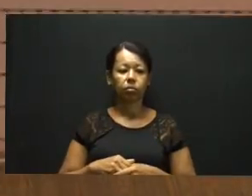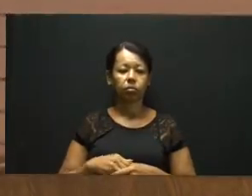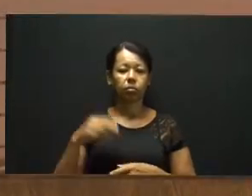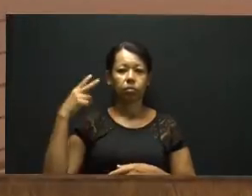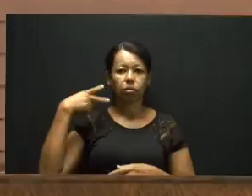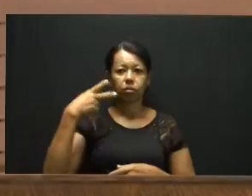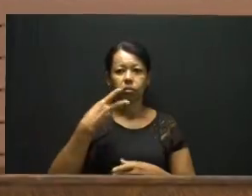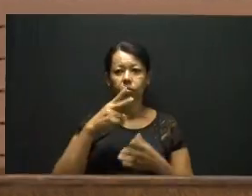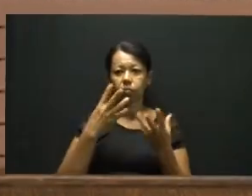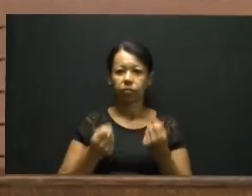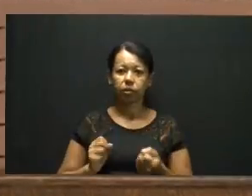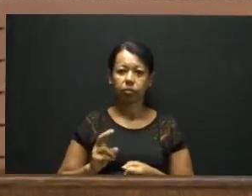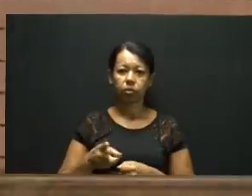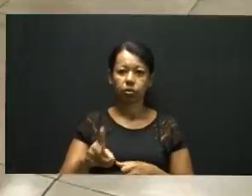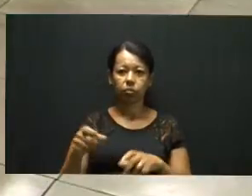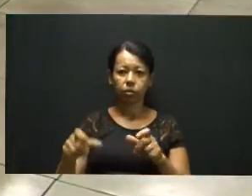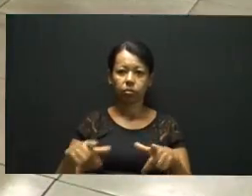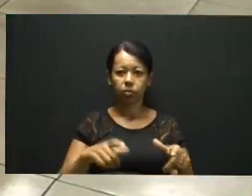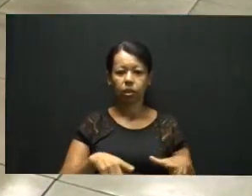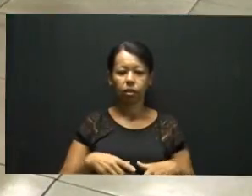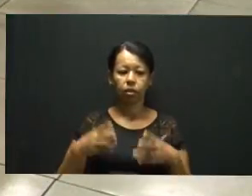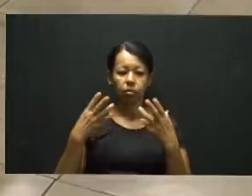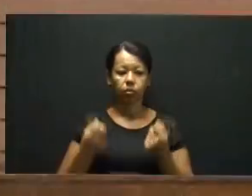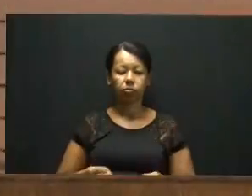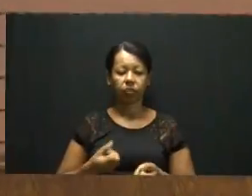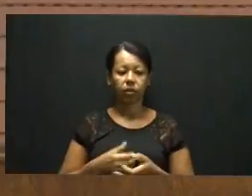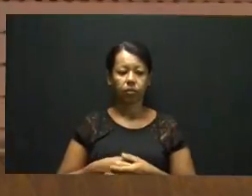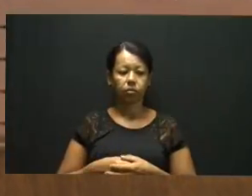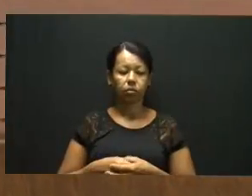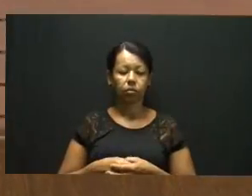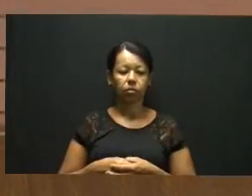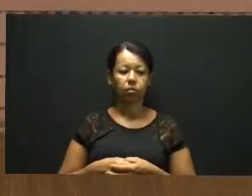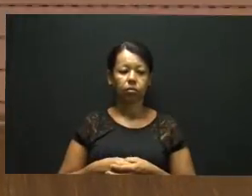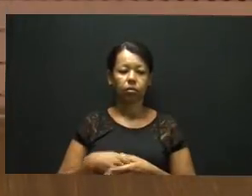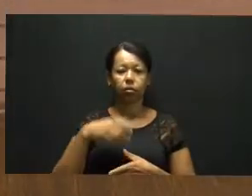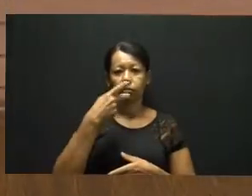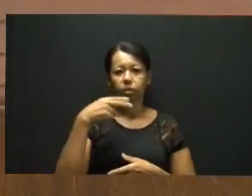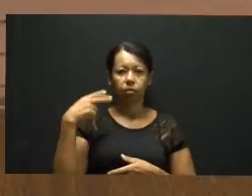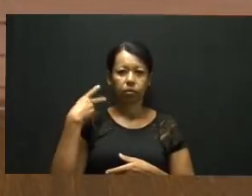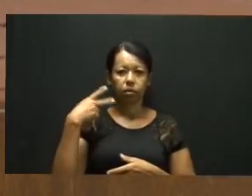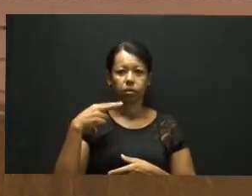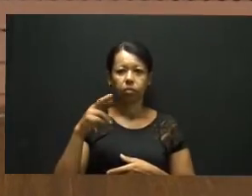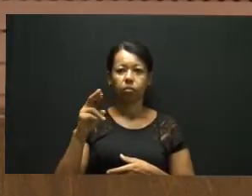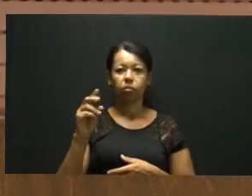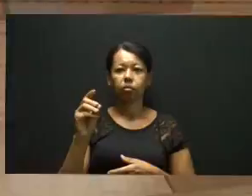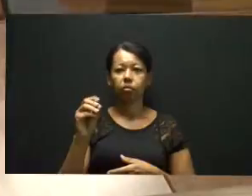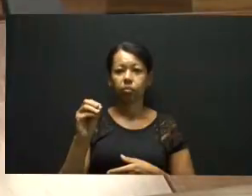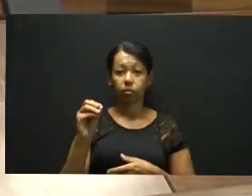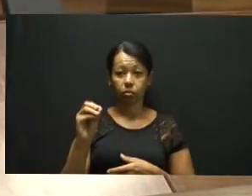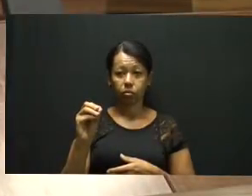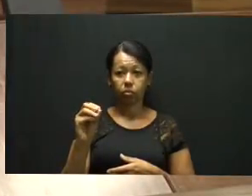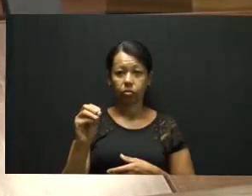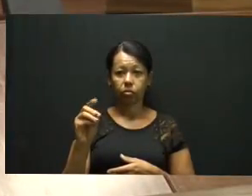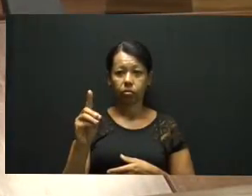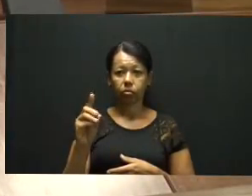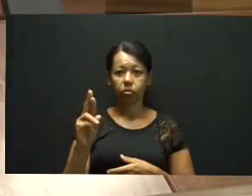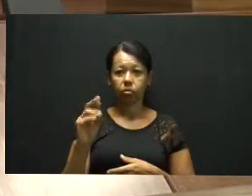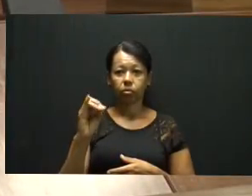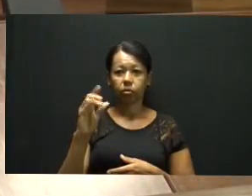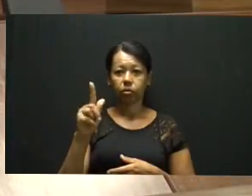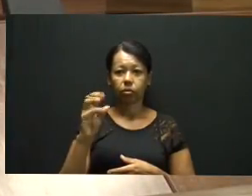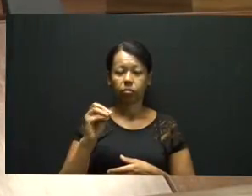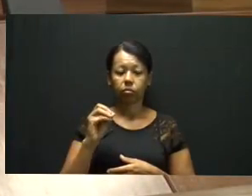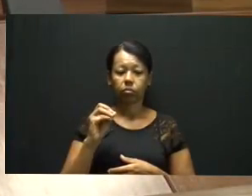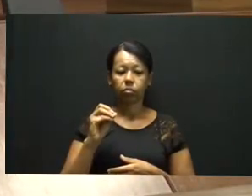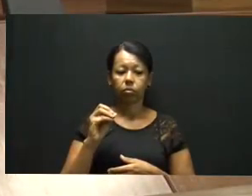Os vereadores foram pela aprovação, continuam como se encontram. Aprovado. Com a palavra, vereador Rodrigo Alemão. Foi instituído em